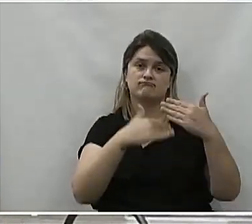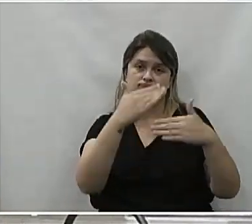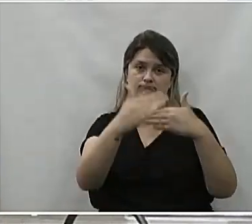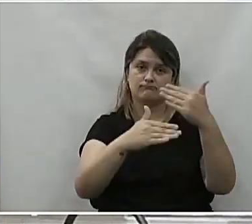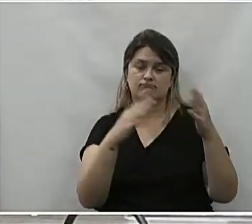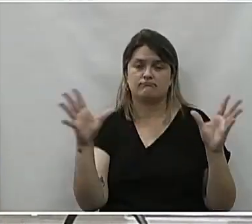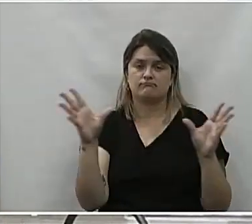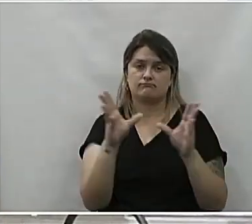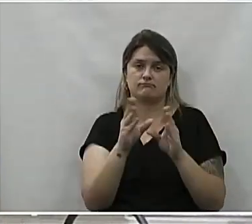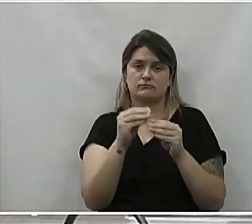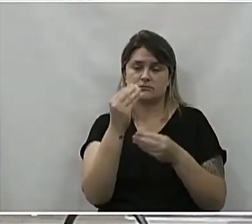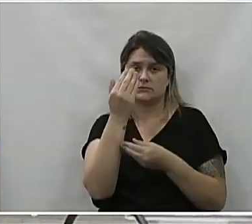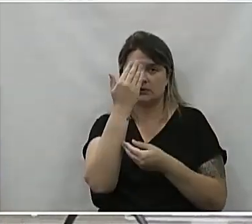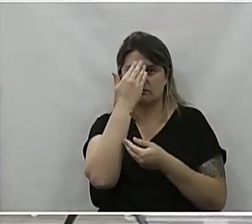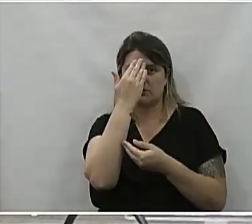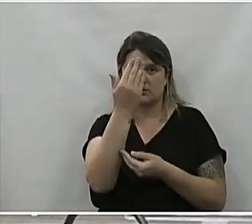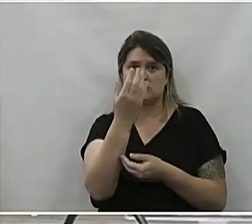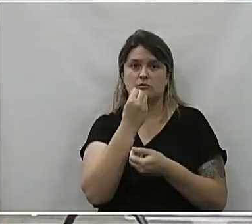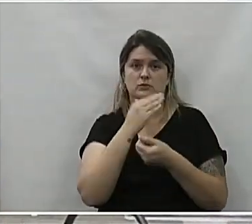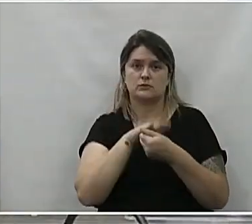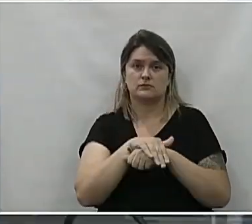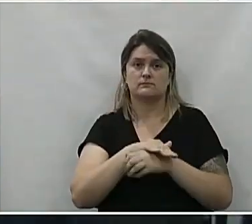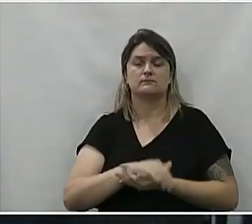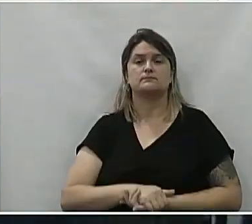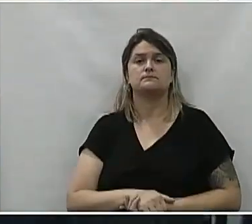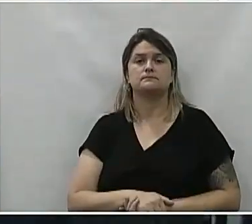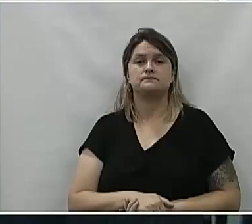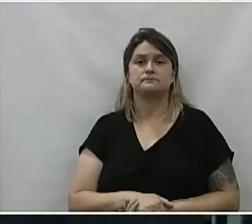Seria isso Presidente Meu tempo Inspirou Uma boa noite